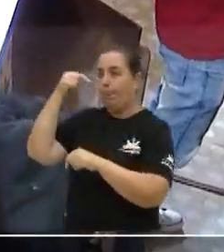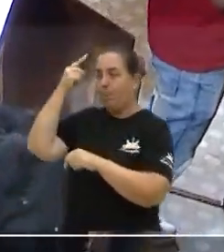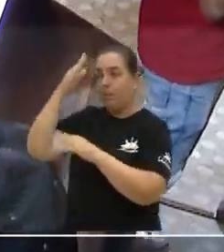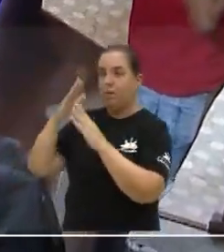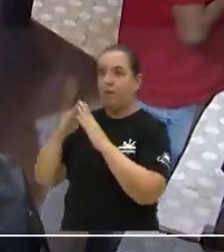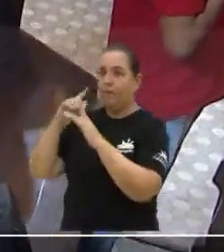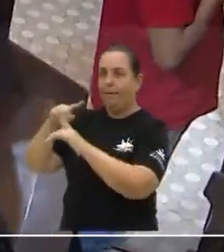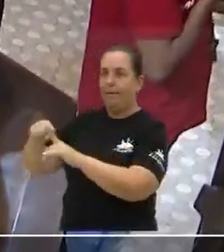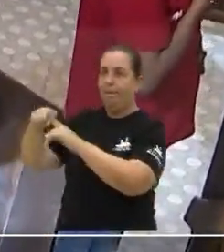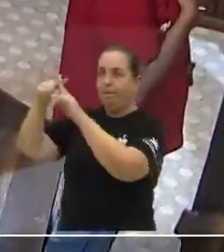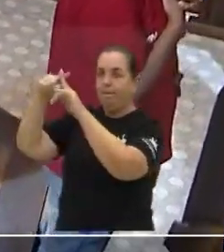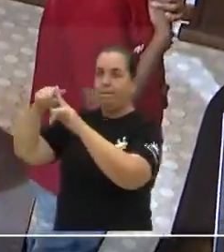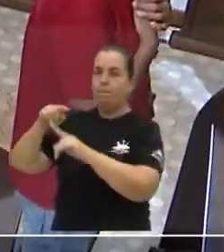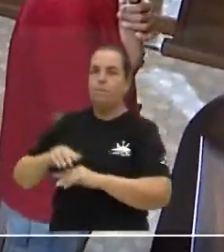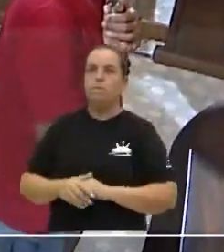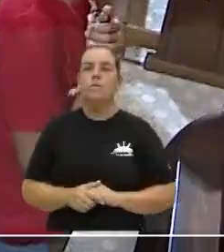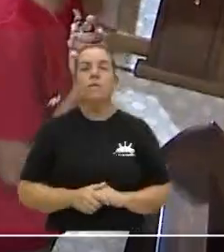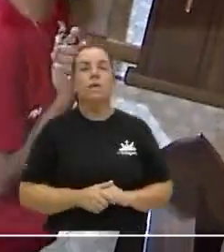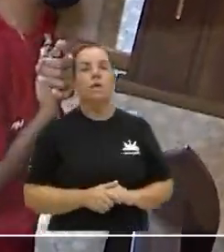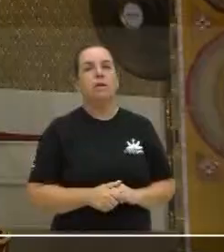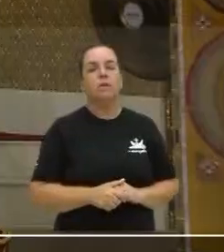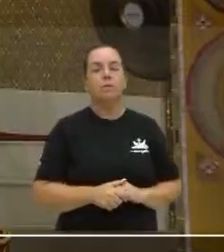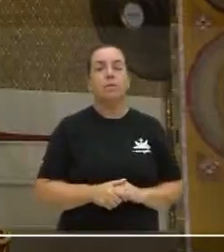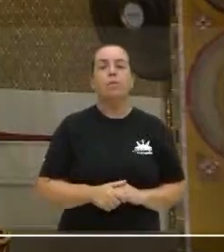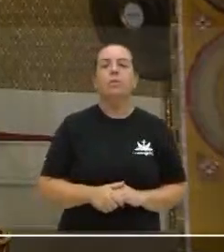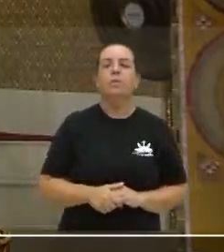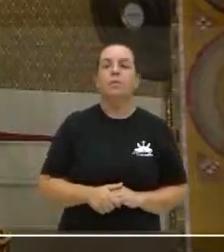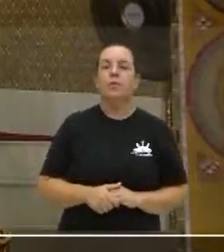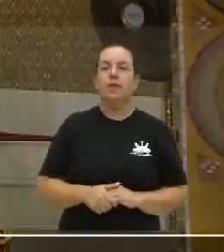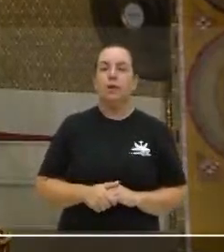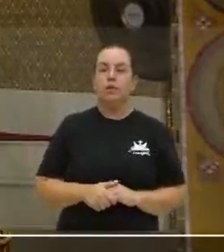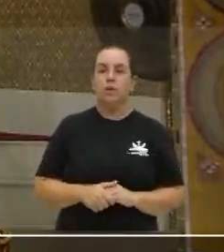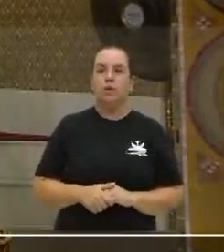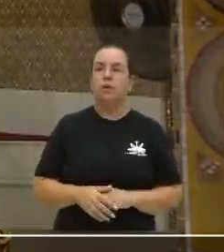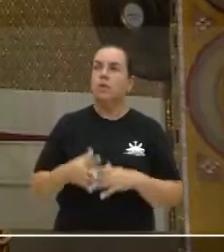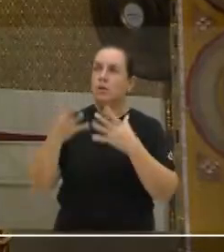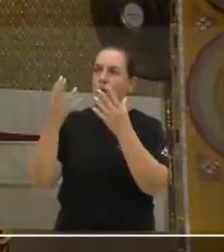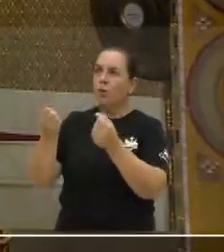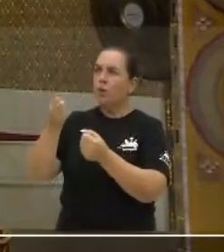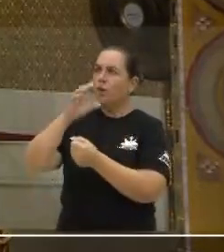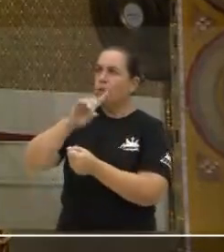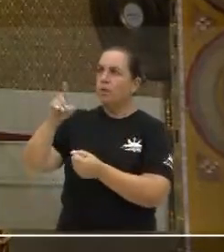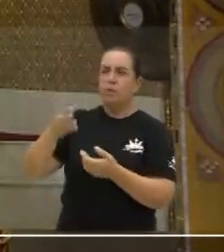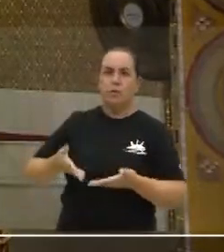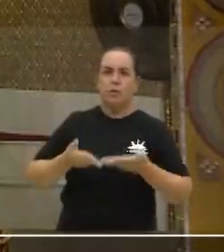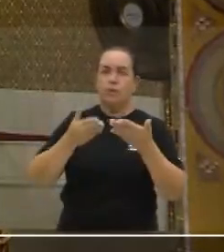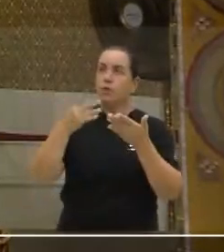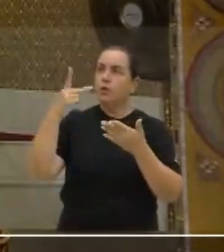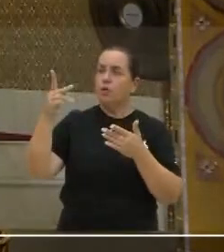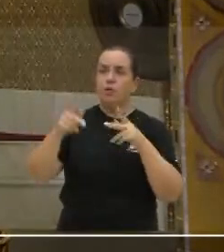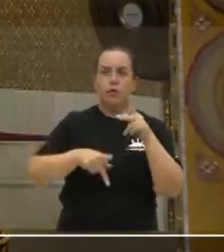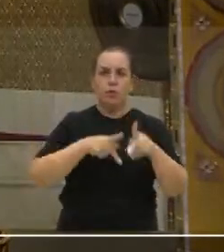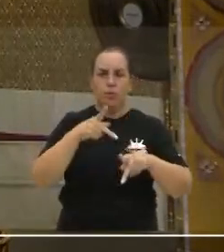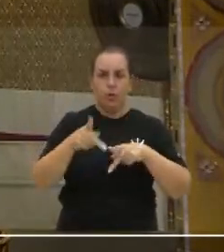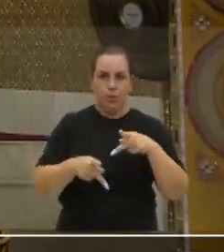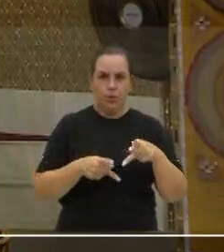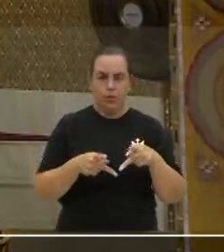para o nosso bem e de toda a Santa Igreja. Acolhei, ó Deus, as oferendas do vosso